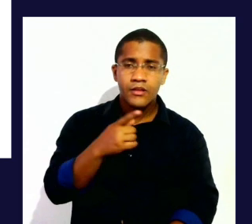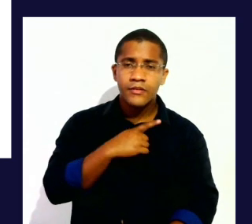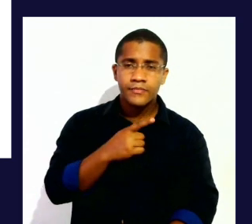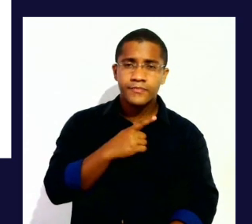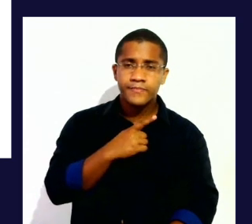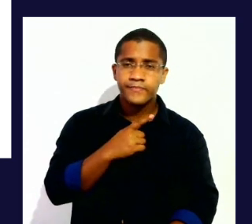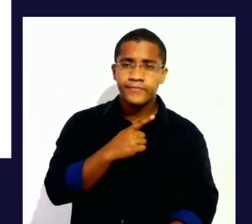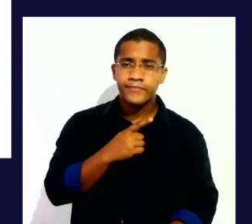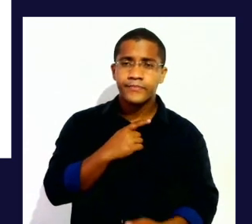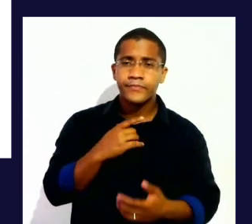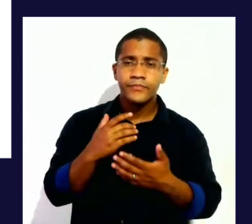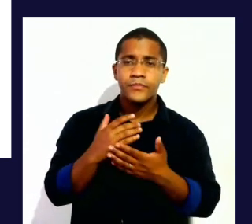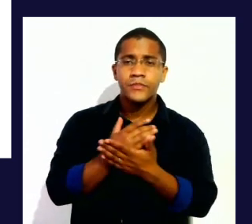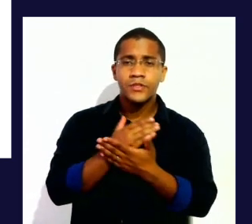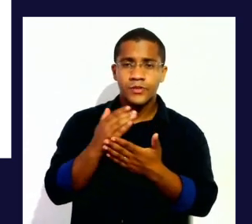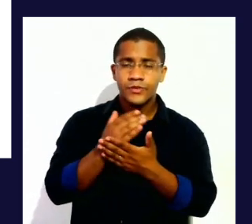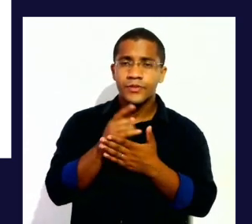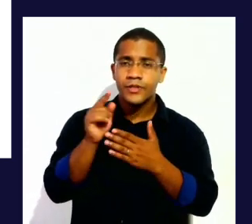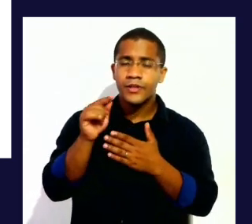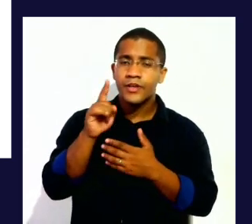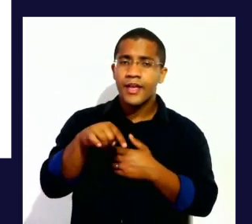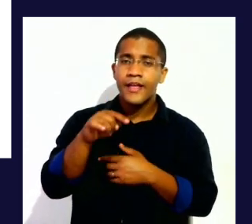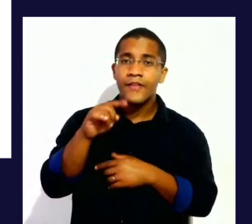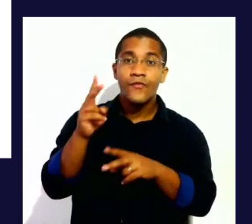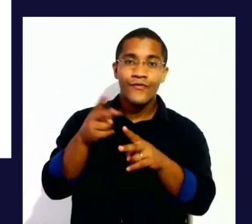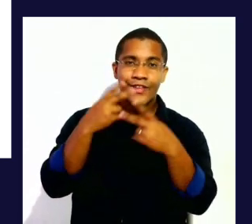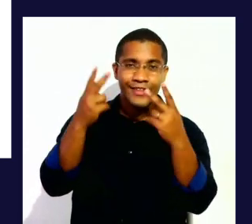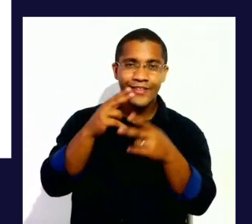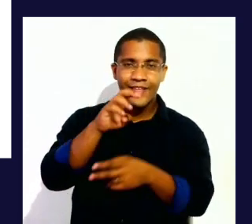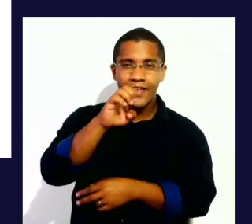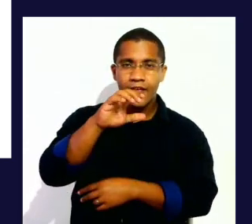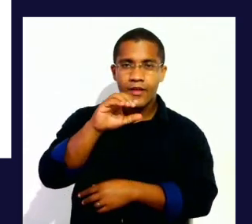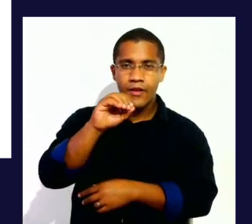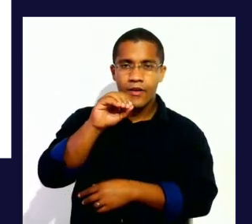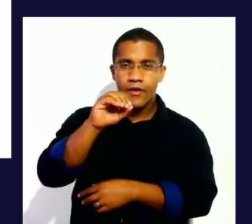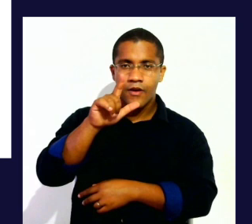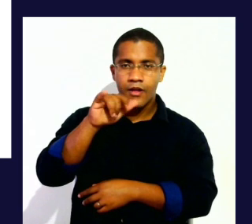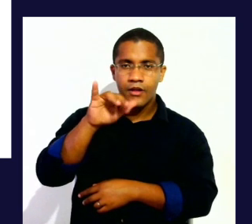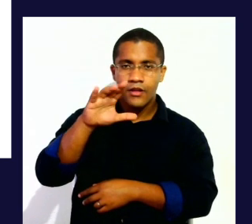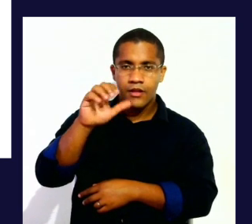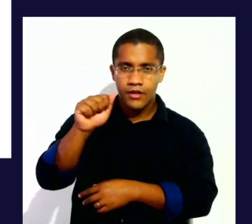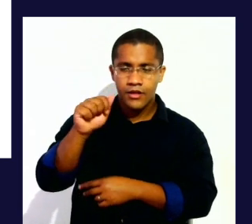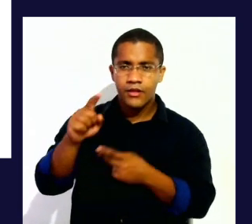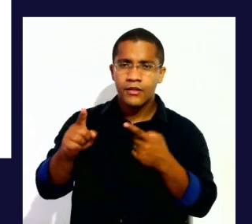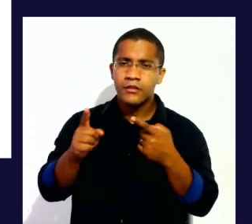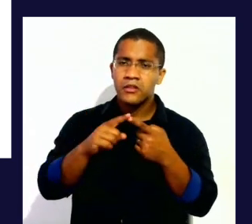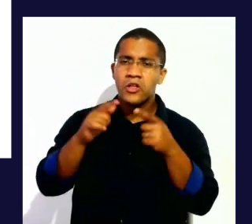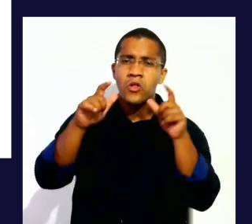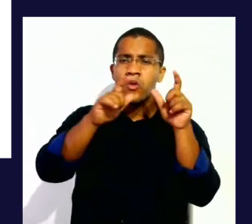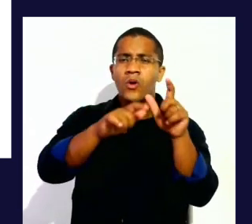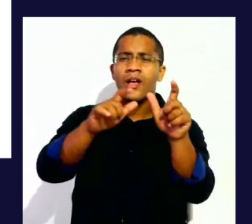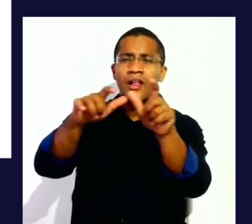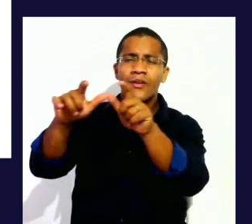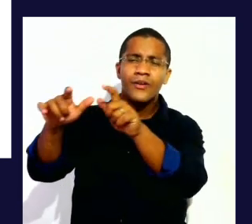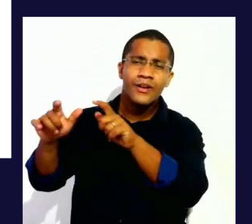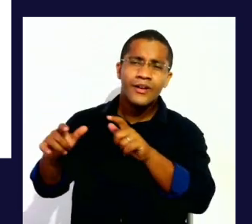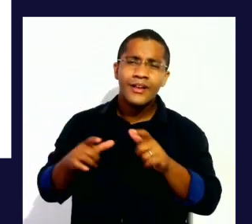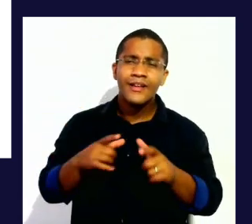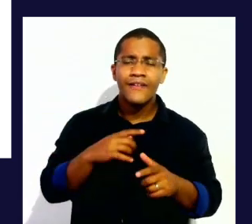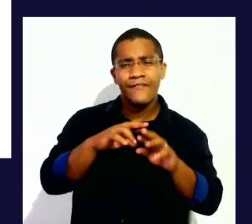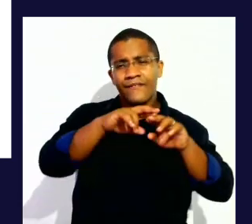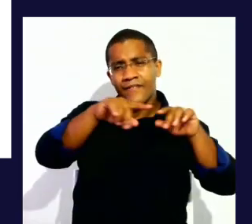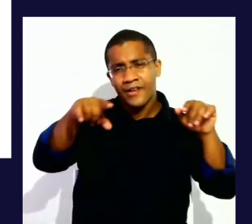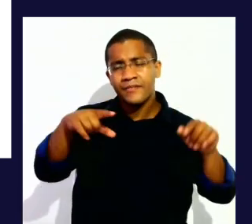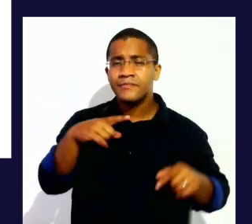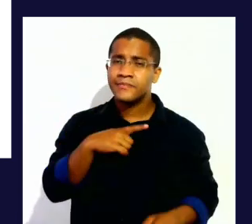elétrica, quando fala aí da questão eólica, né? A gente tem uma usina eólica em Pau-Ferro, em Pedra